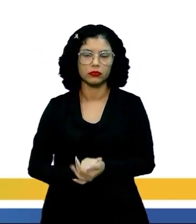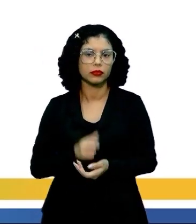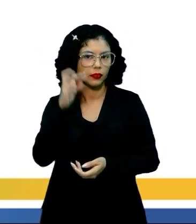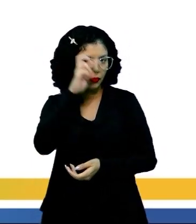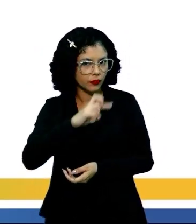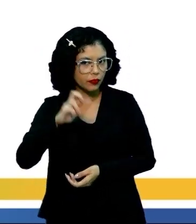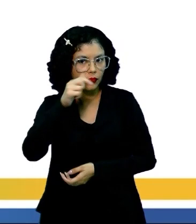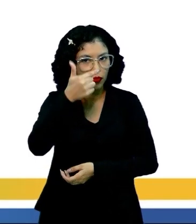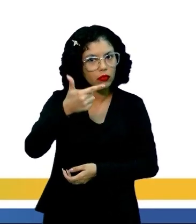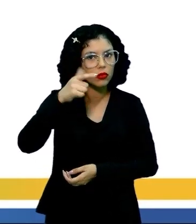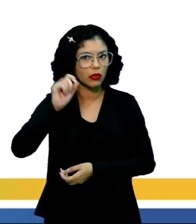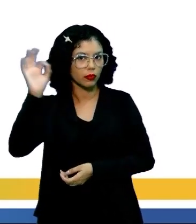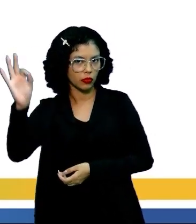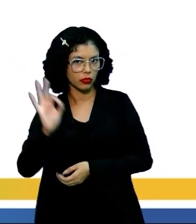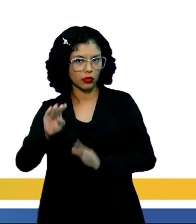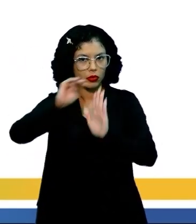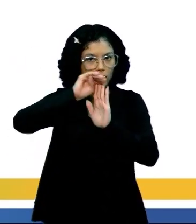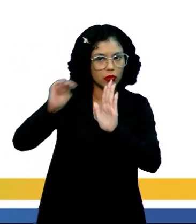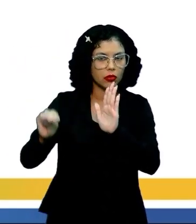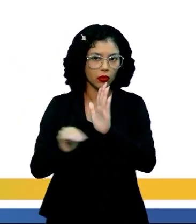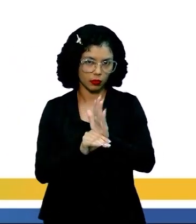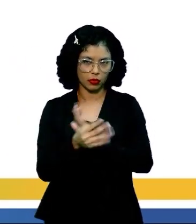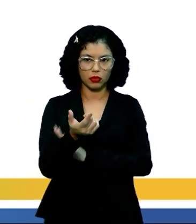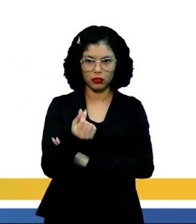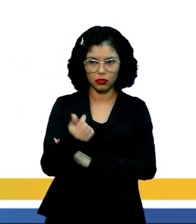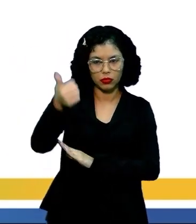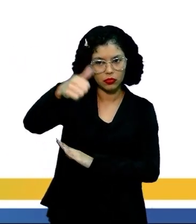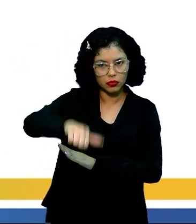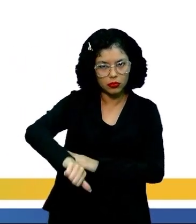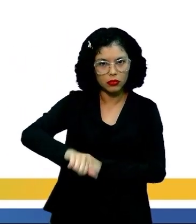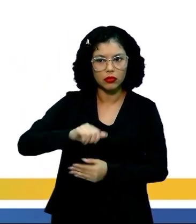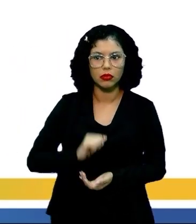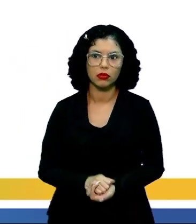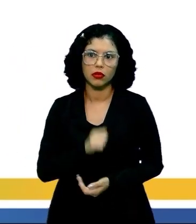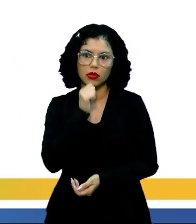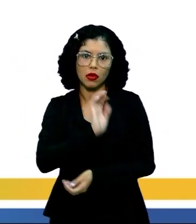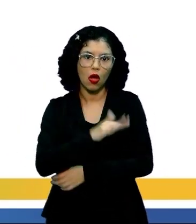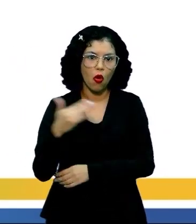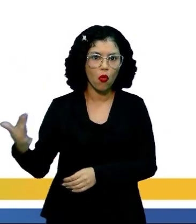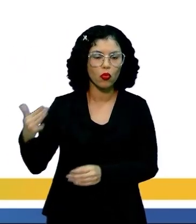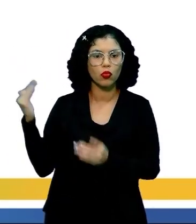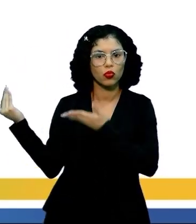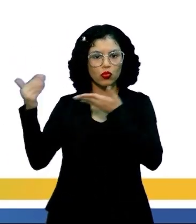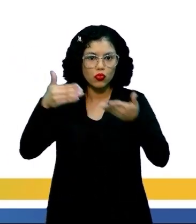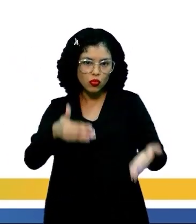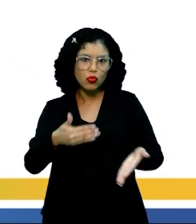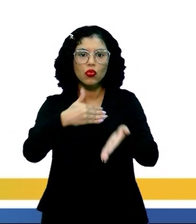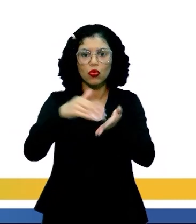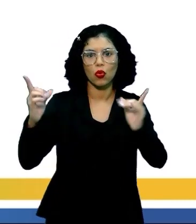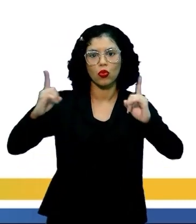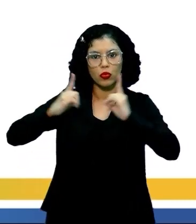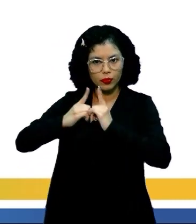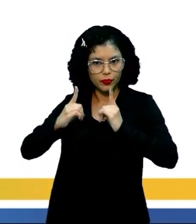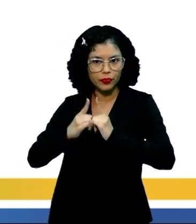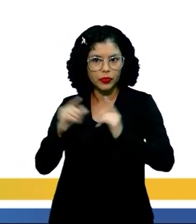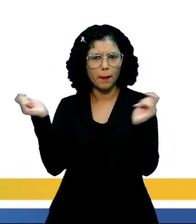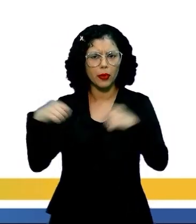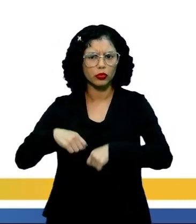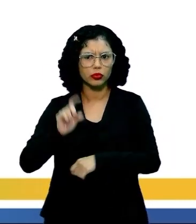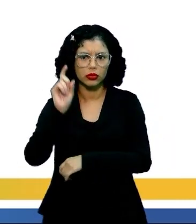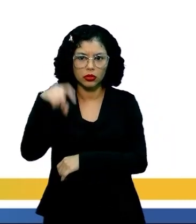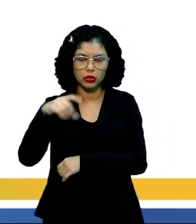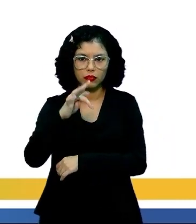bem, 20% abaixo do preço original. Quando chegam ao caixa, os clientes que possuem o